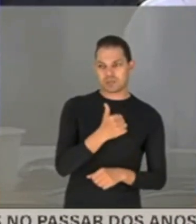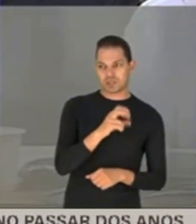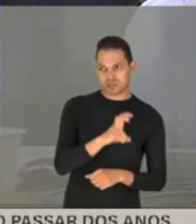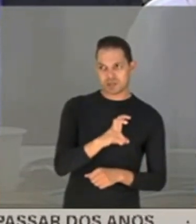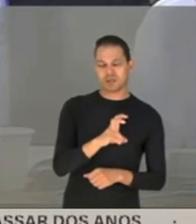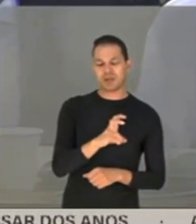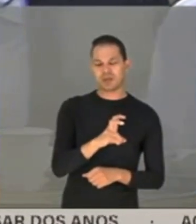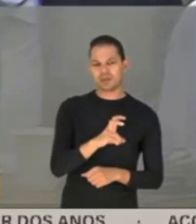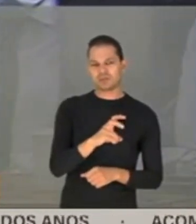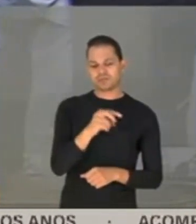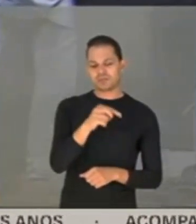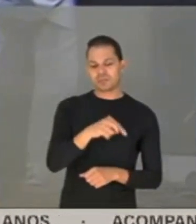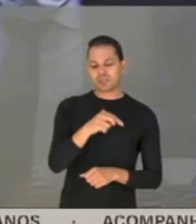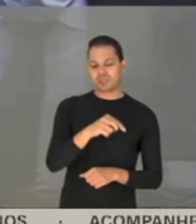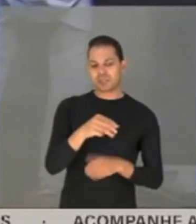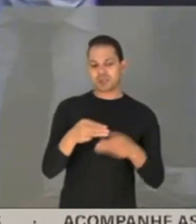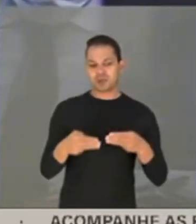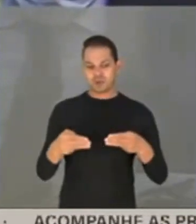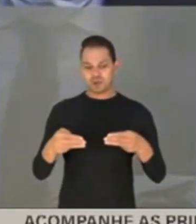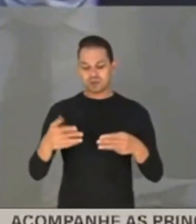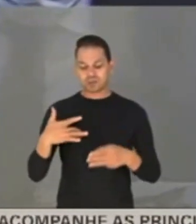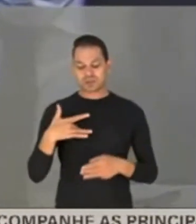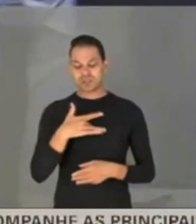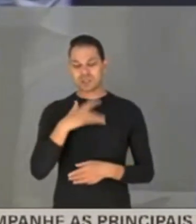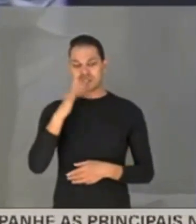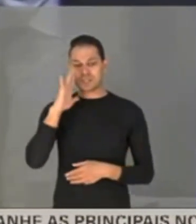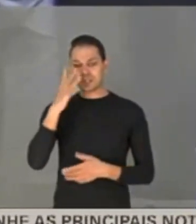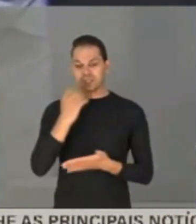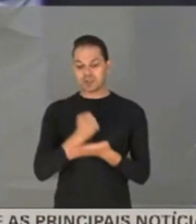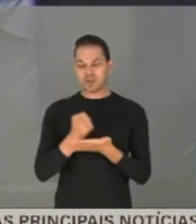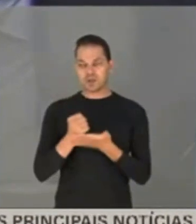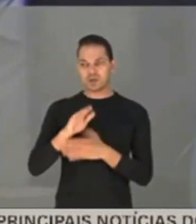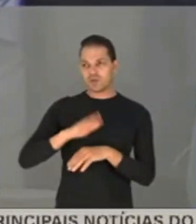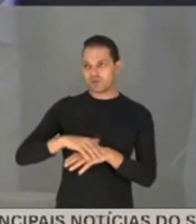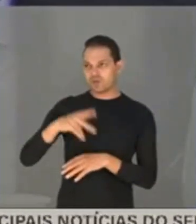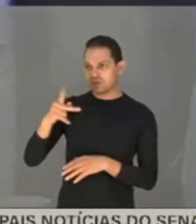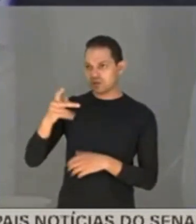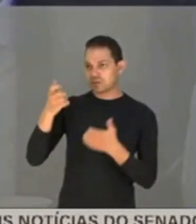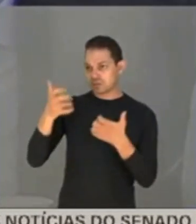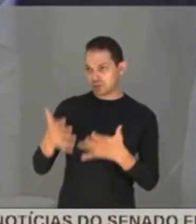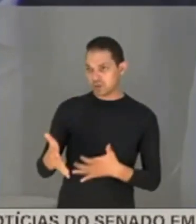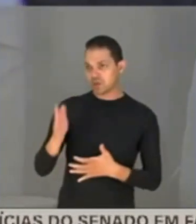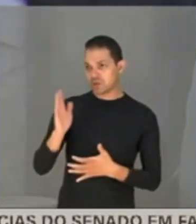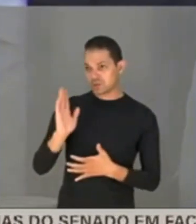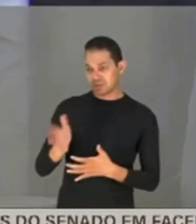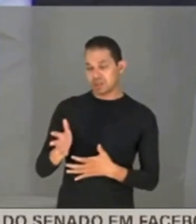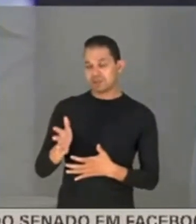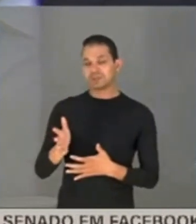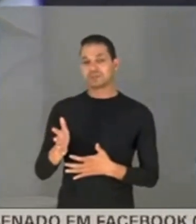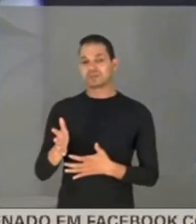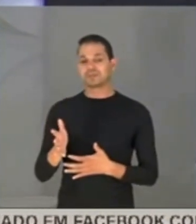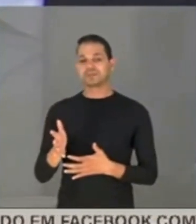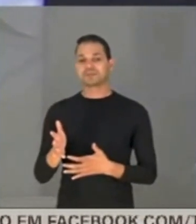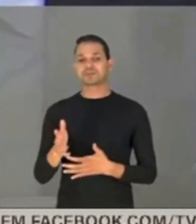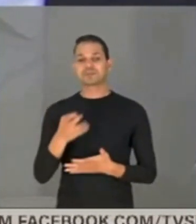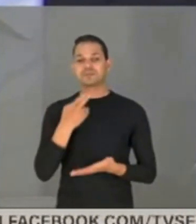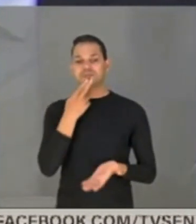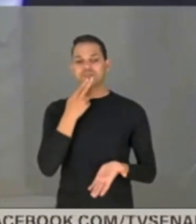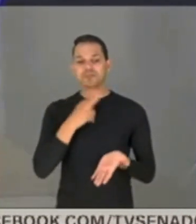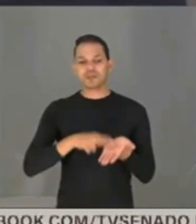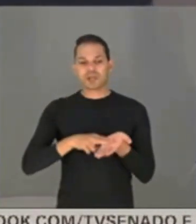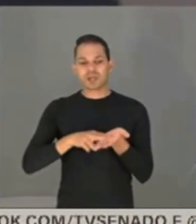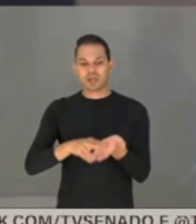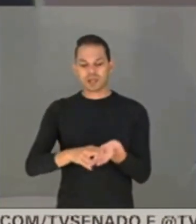Nessa ocasião, o Ministério da Saúde decidiu contratar, como o senhor bem colocou, né, Vossa Excelência colocou, os Correios